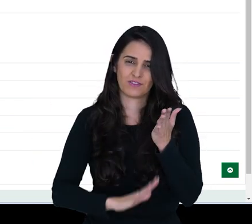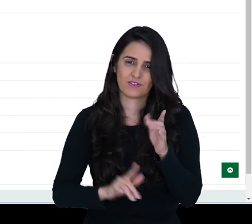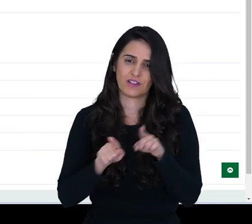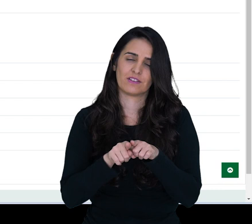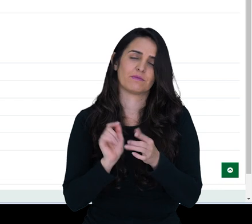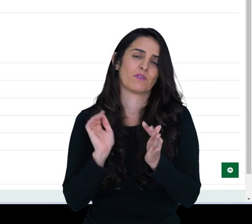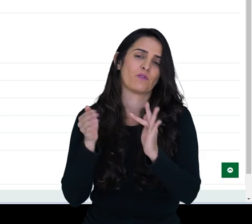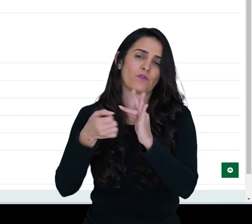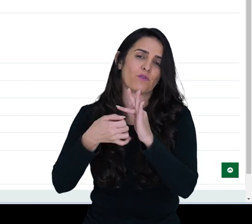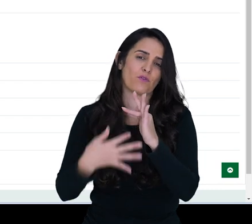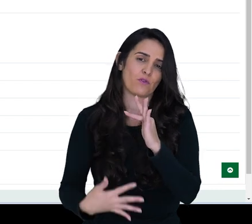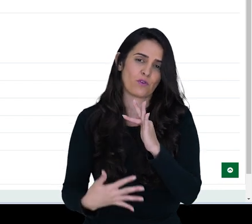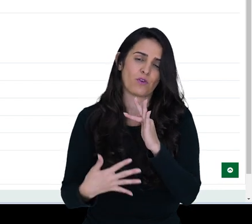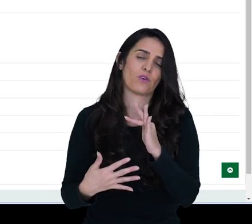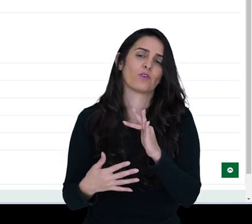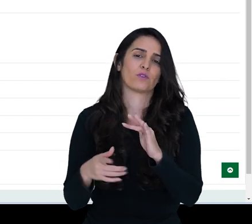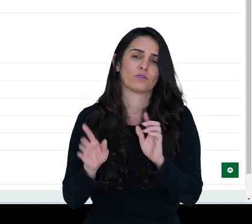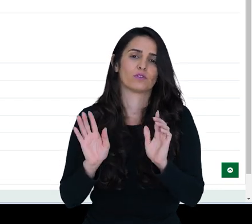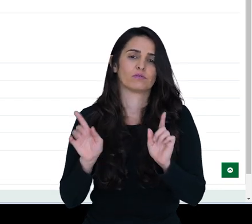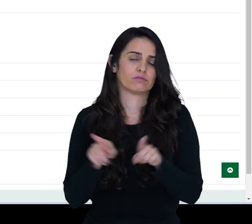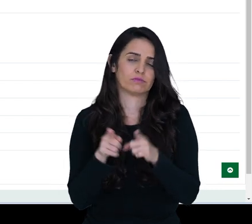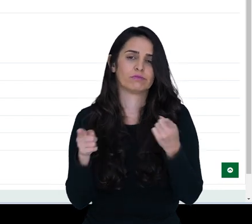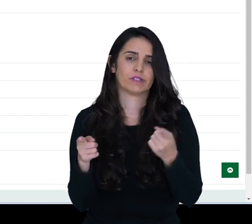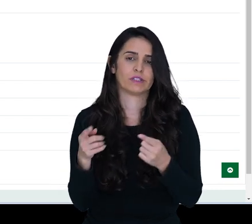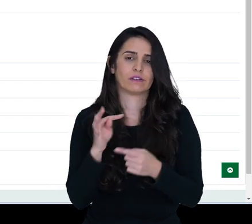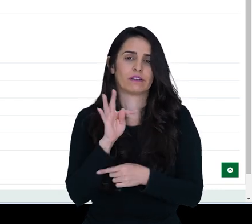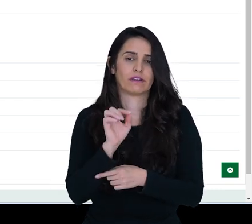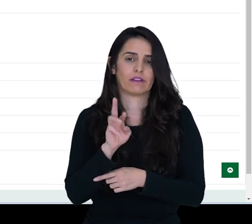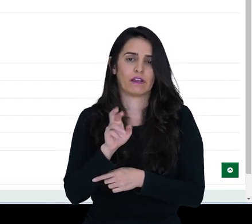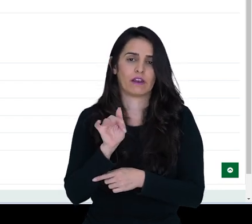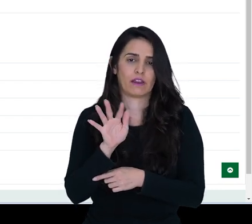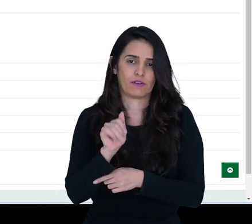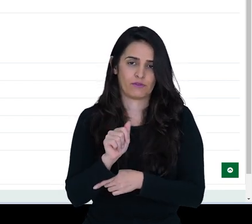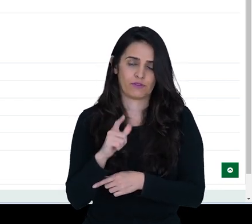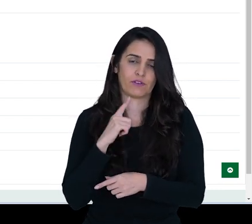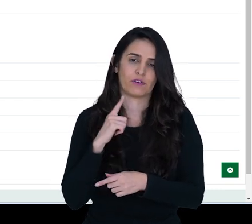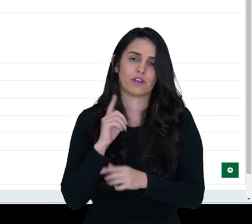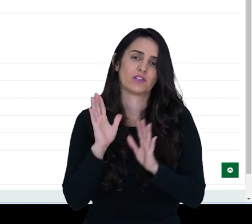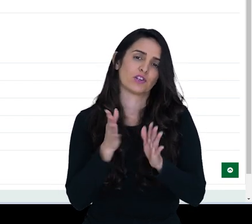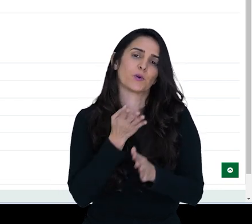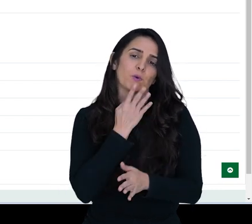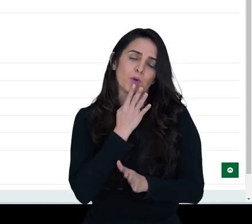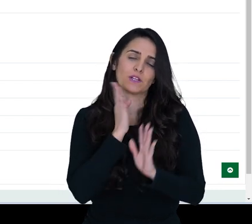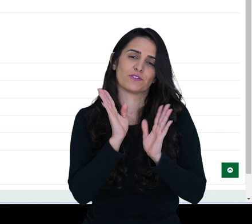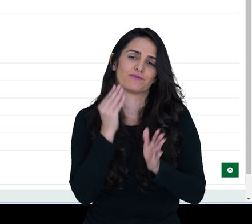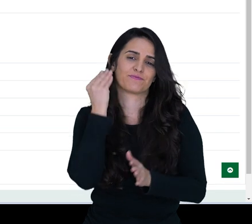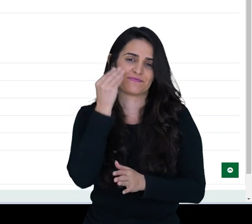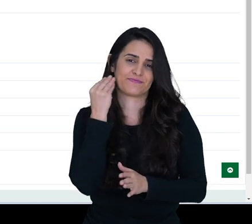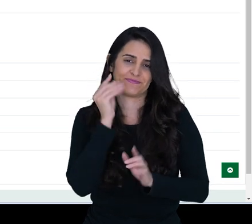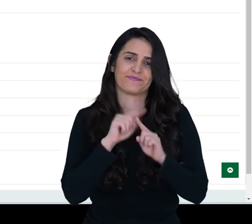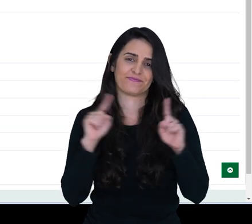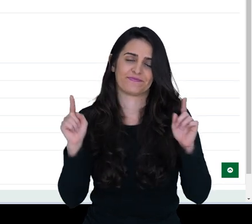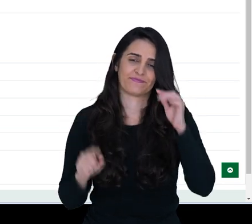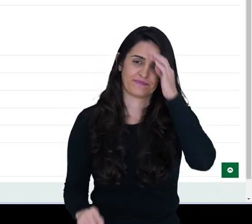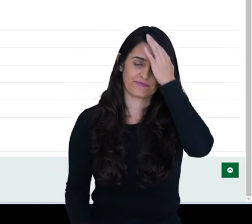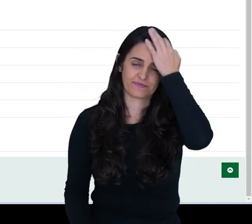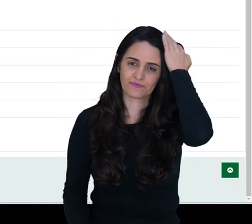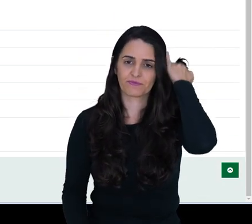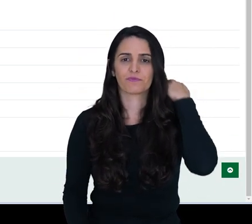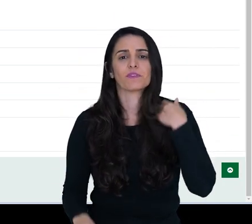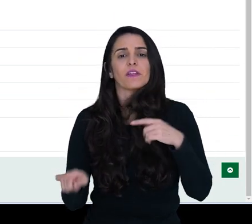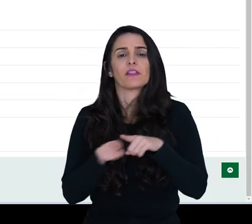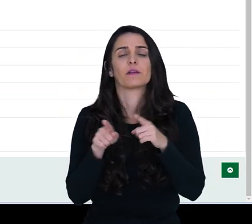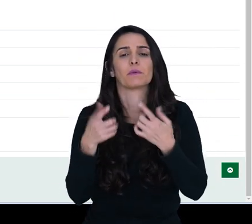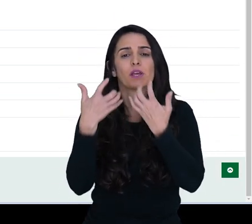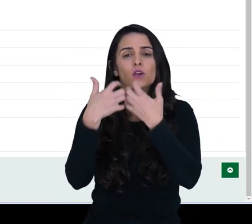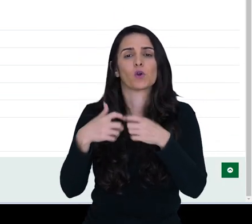como no fórum na tarefa envio online ou seja esse padrão esse editor que ele já conhece e por fim as configurações